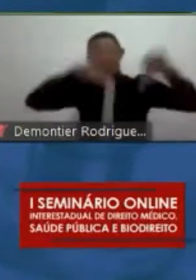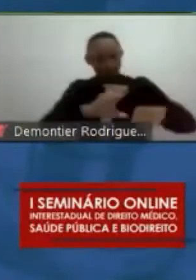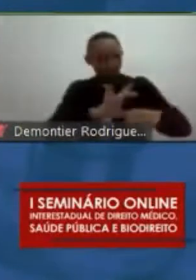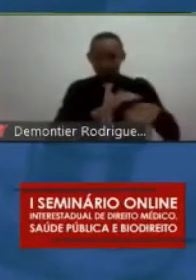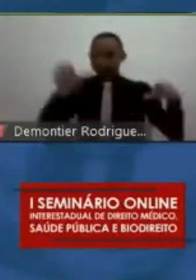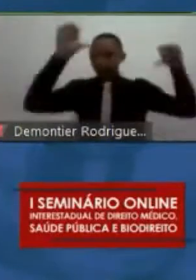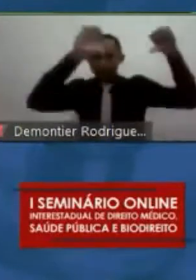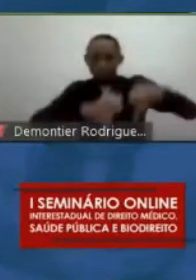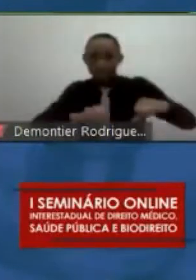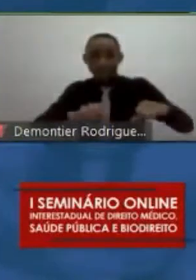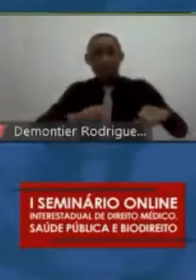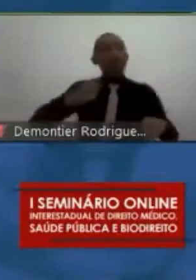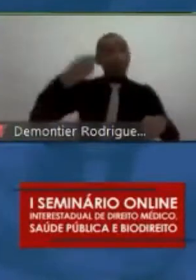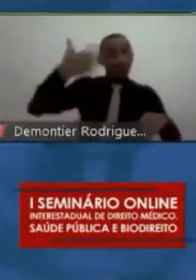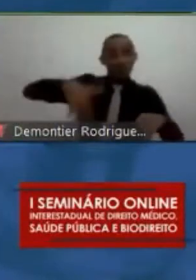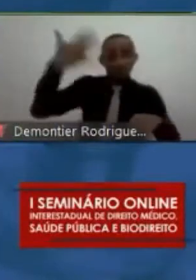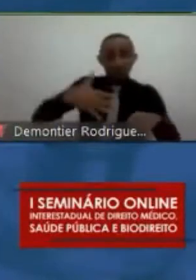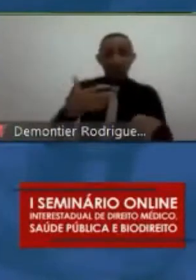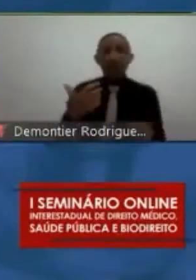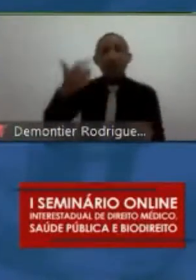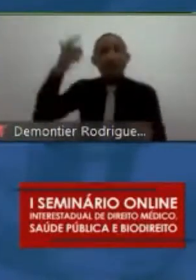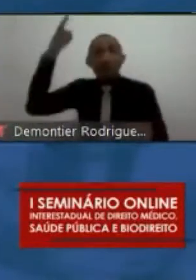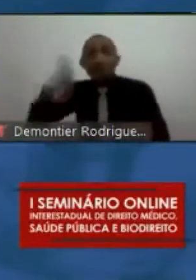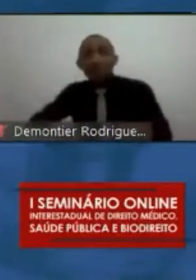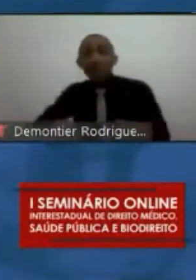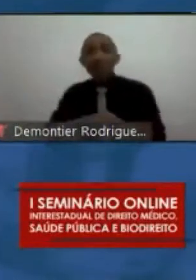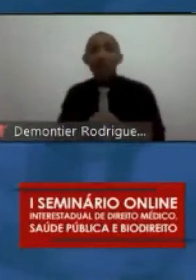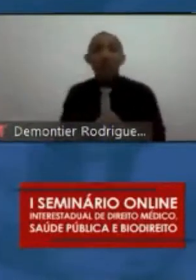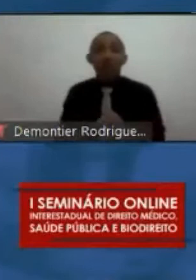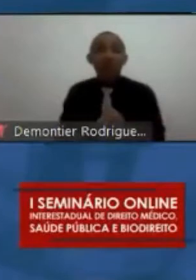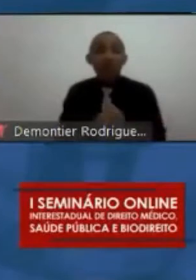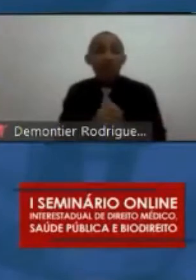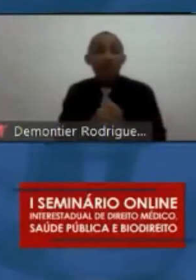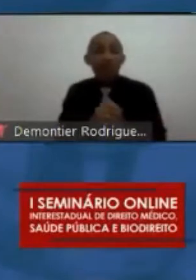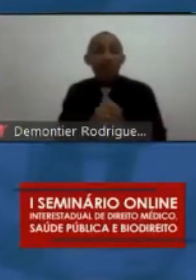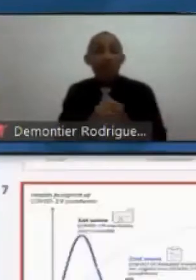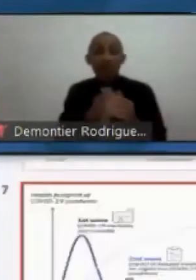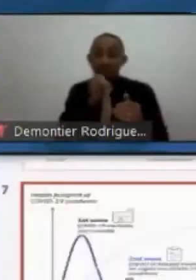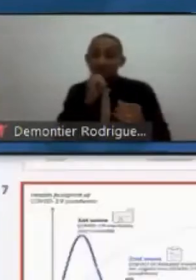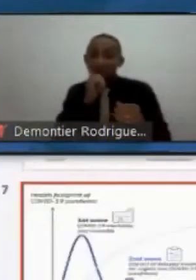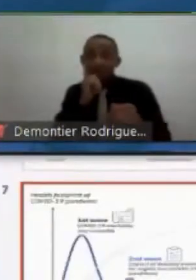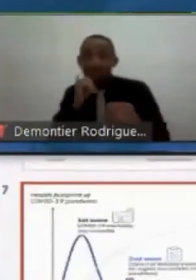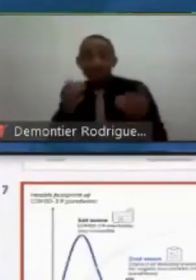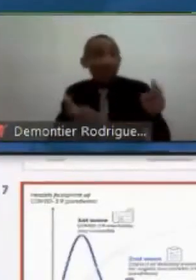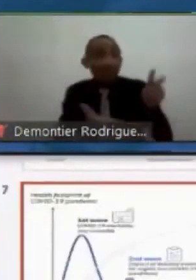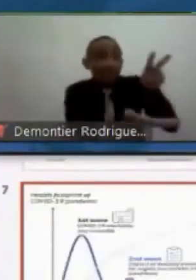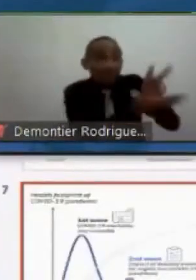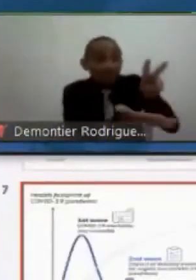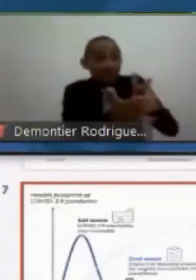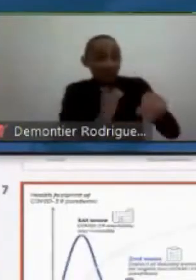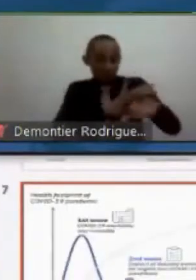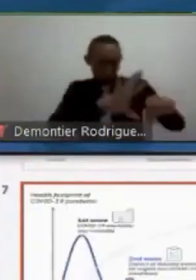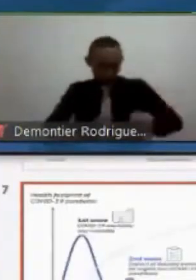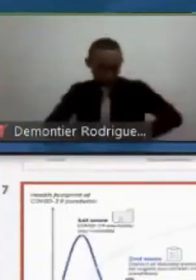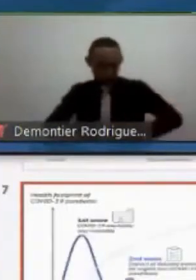você tratar. Nós temos uma terceira onda, que é o impacto dos tratamentos postergados naqueles pacientes que são crônicos,